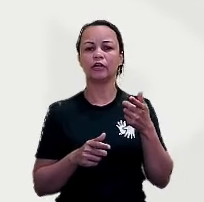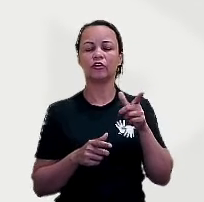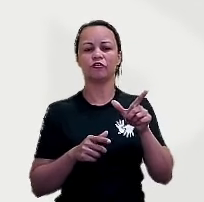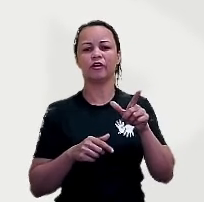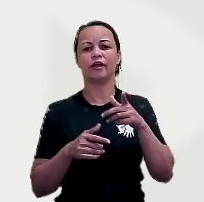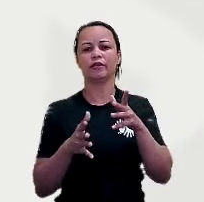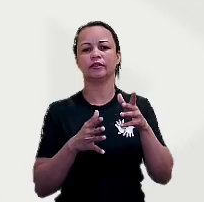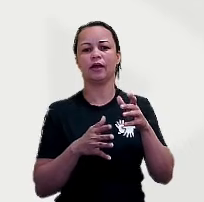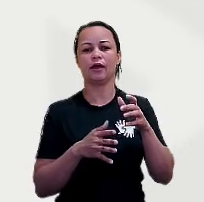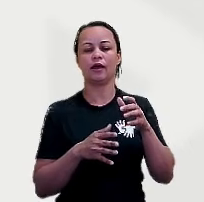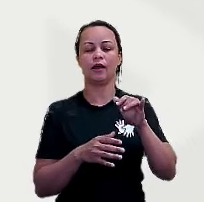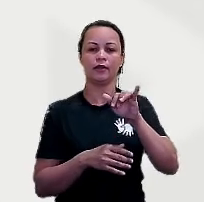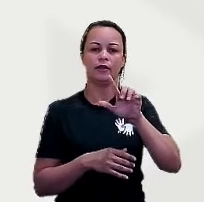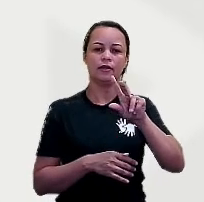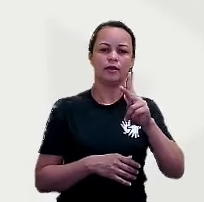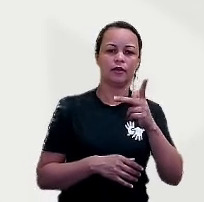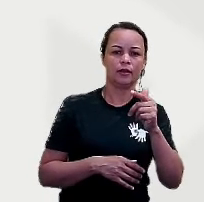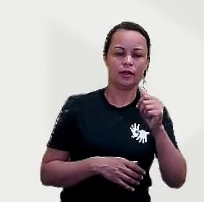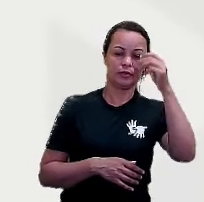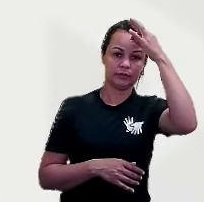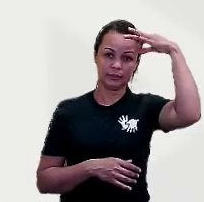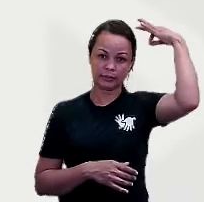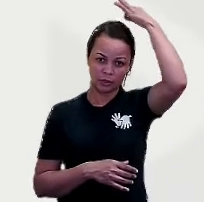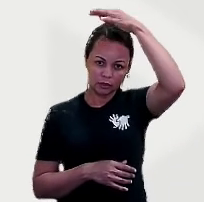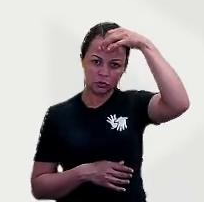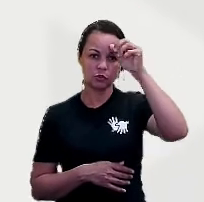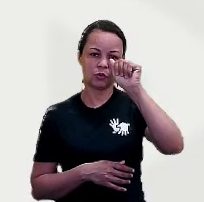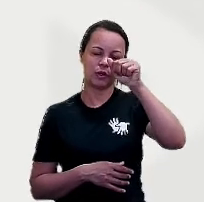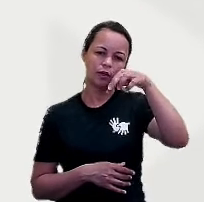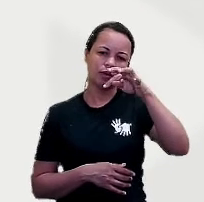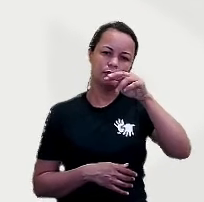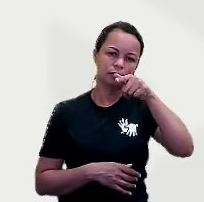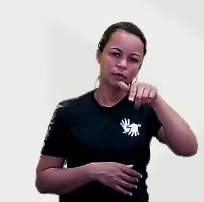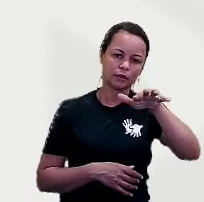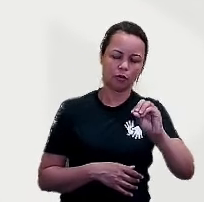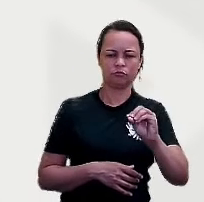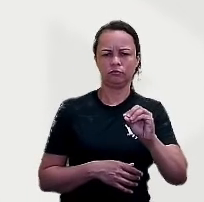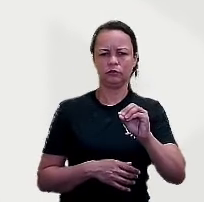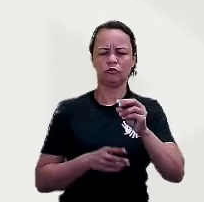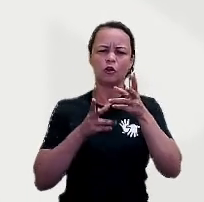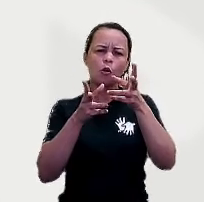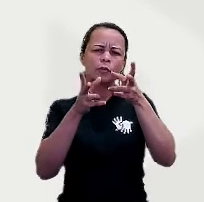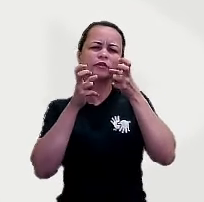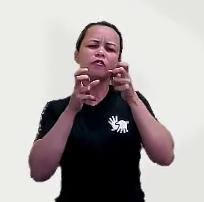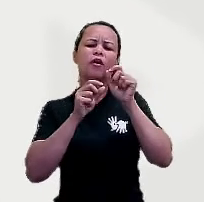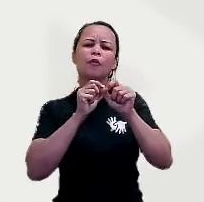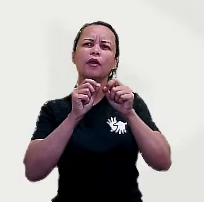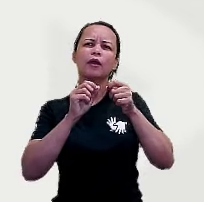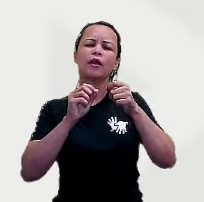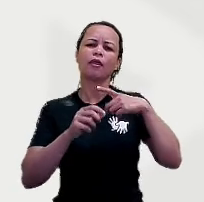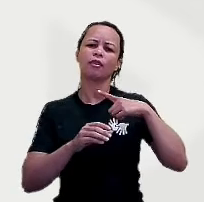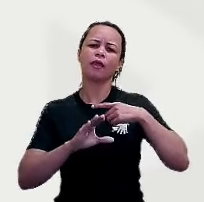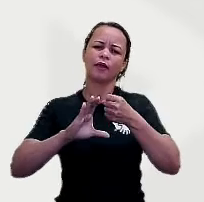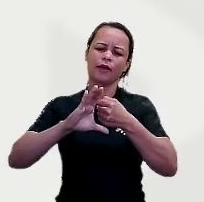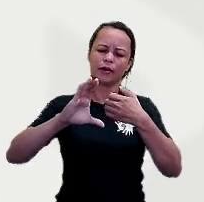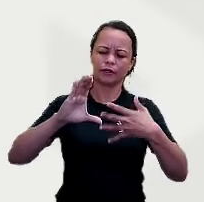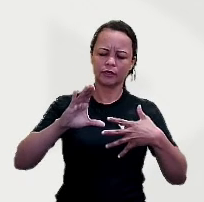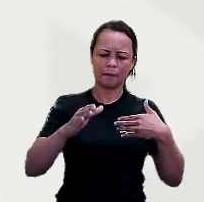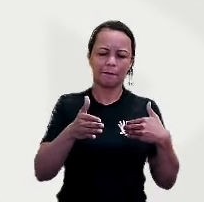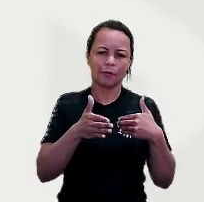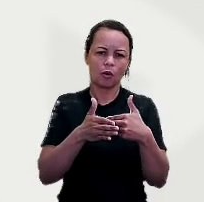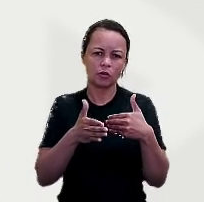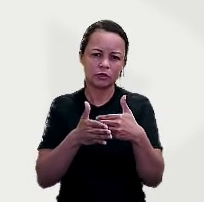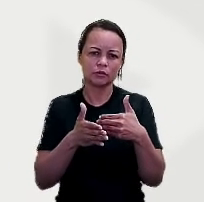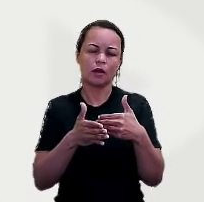da ilha de Santo Antão. Tanto que, se você for observar, existem características muito próximas